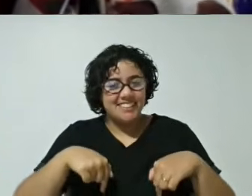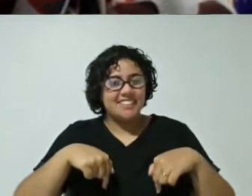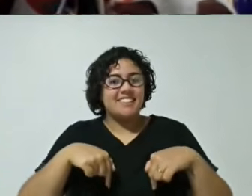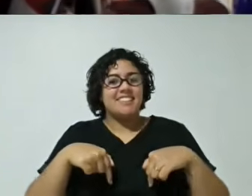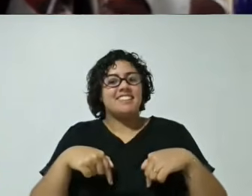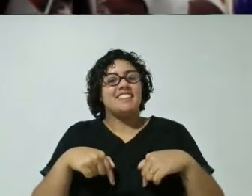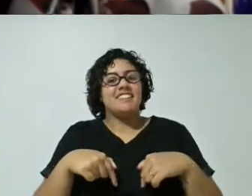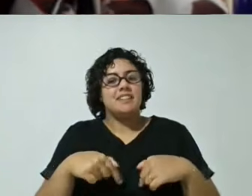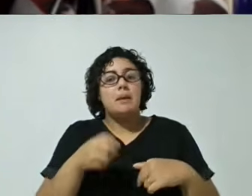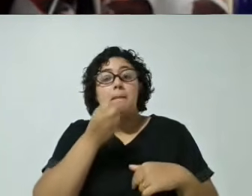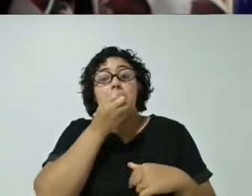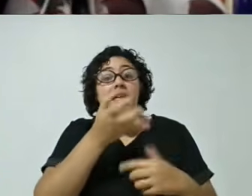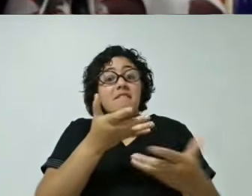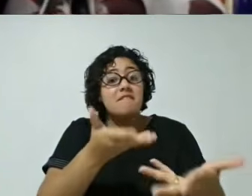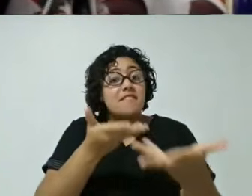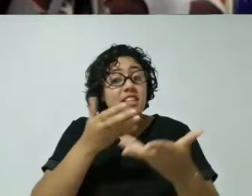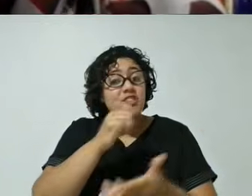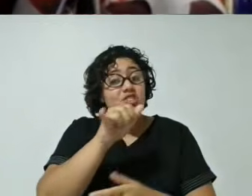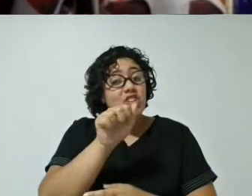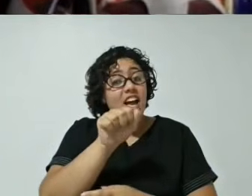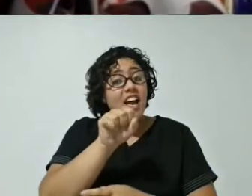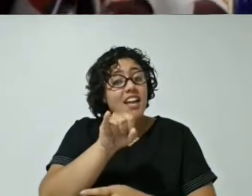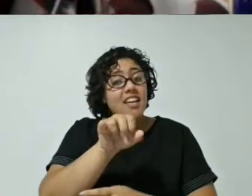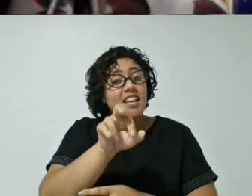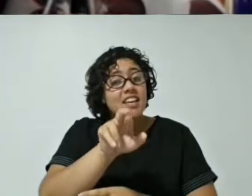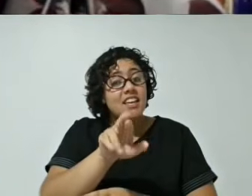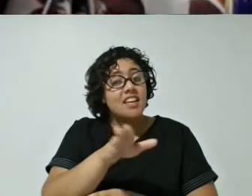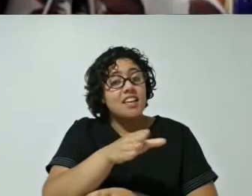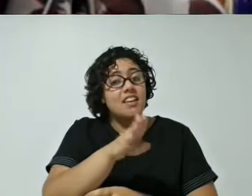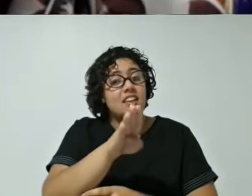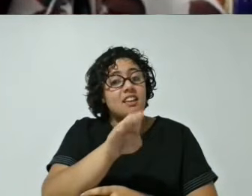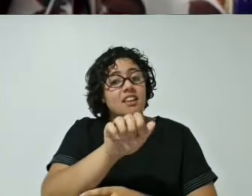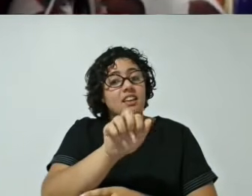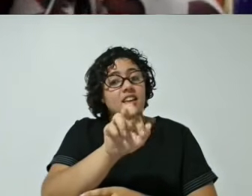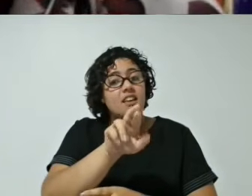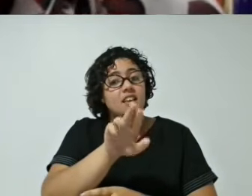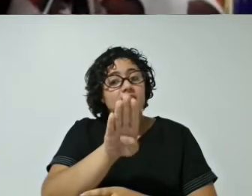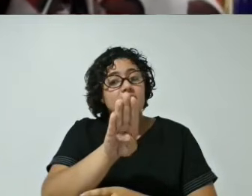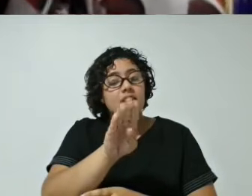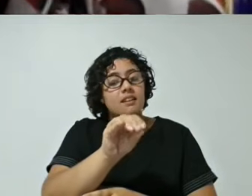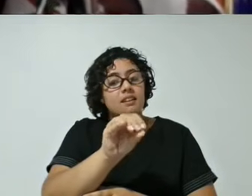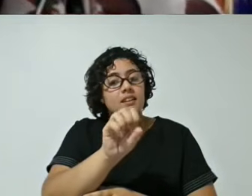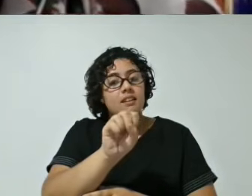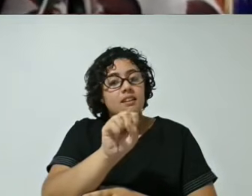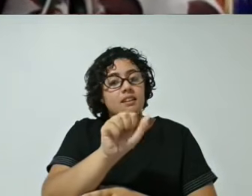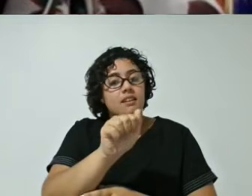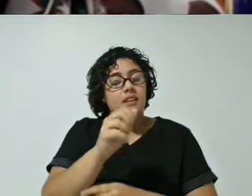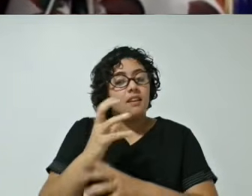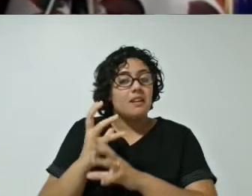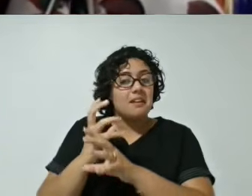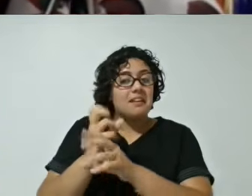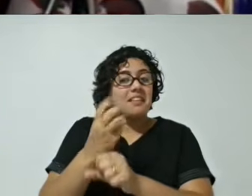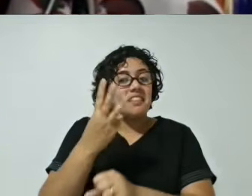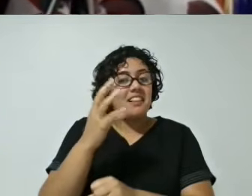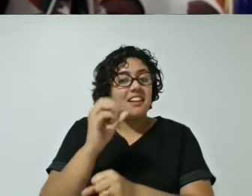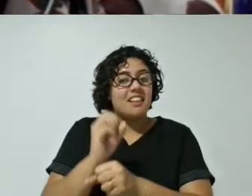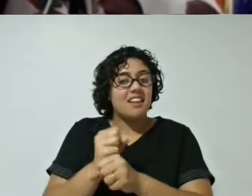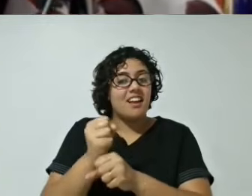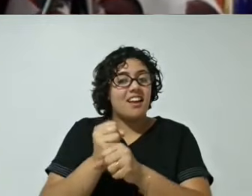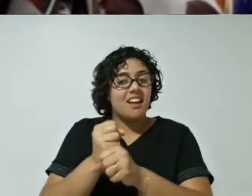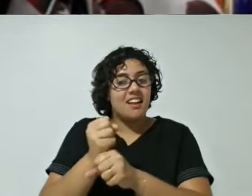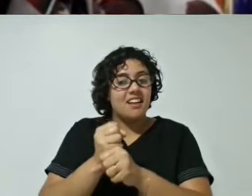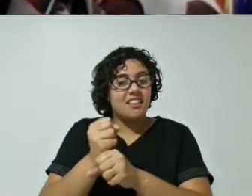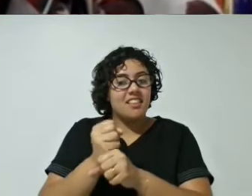muito bem-vindo, Jair Barbosa, aos 30 anos do Centro Cultural São Bernardo, um projeto que foi aprovado pela Lei